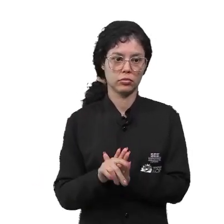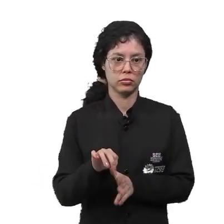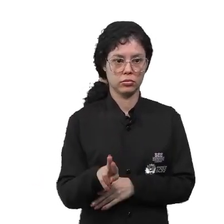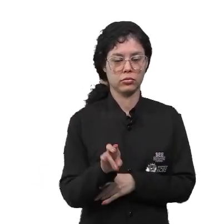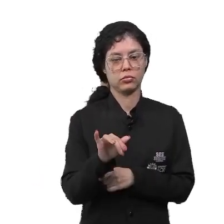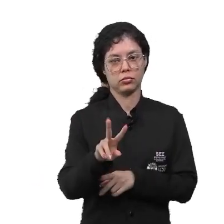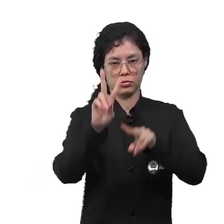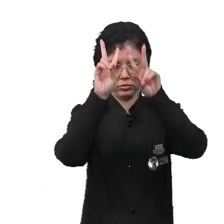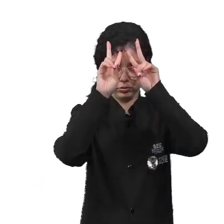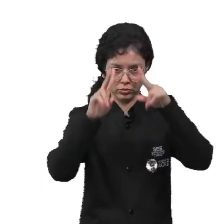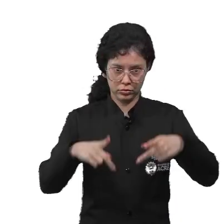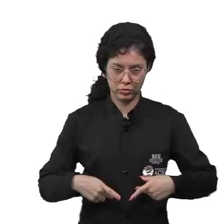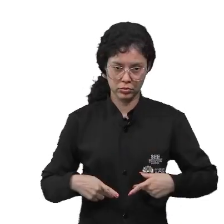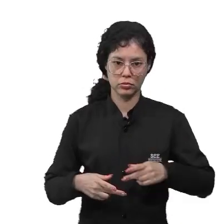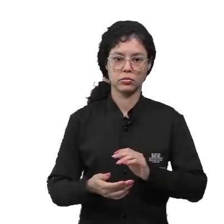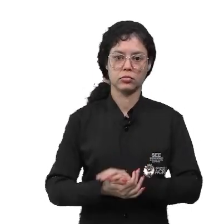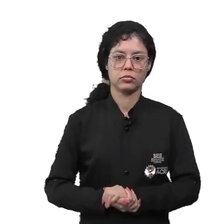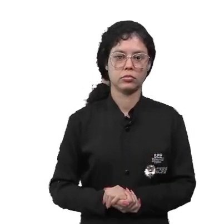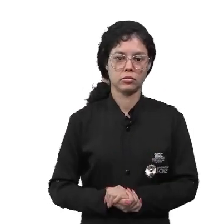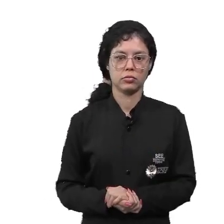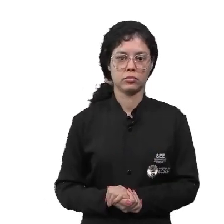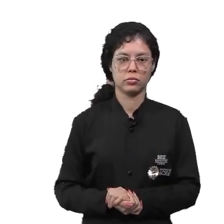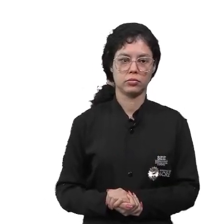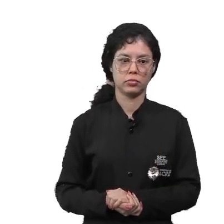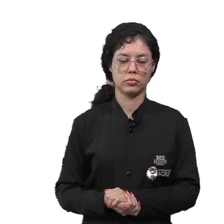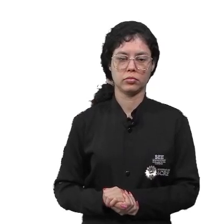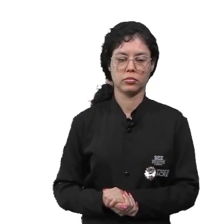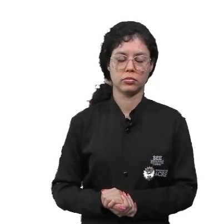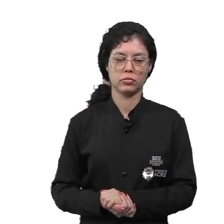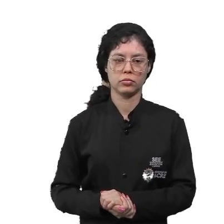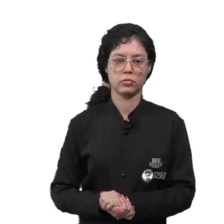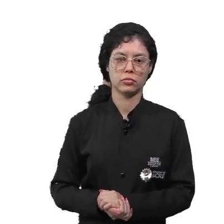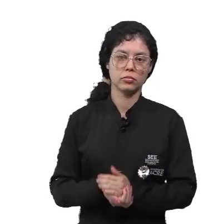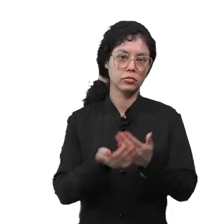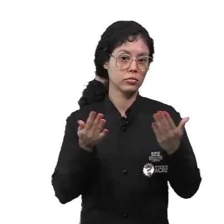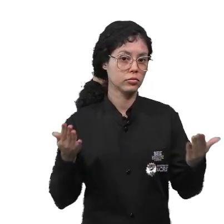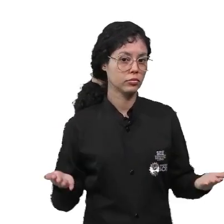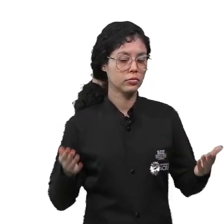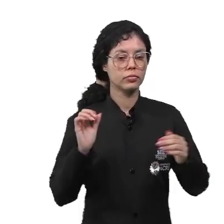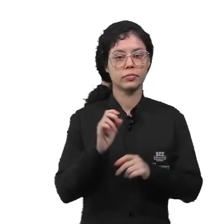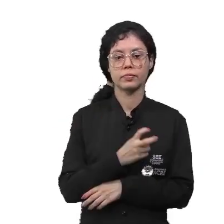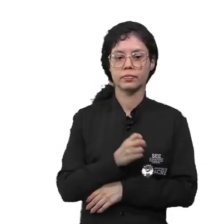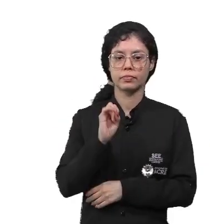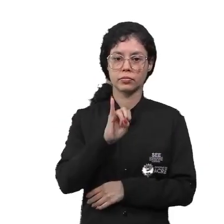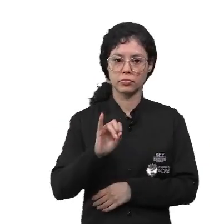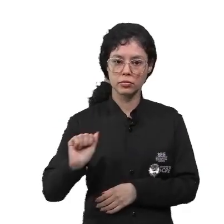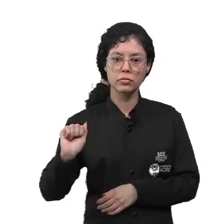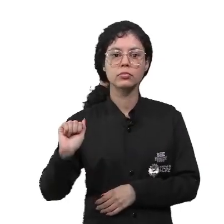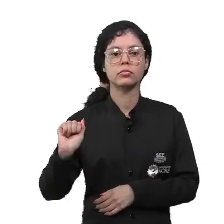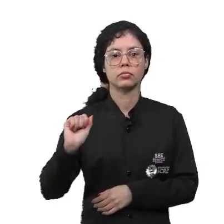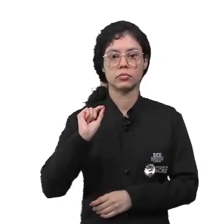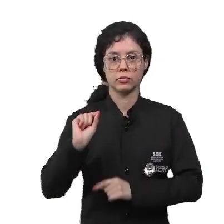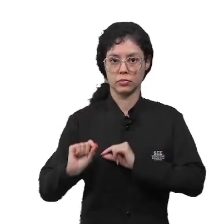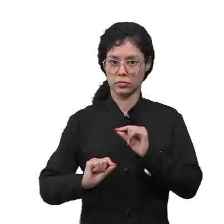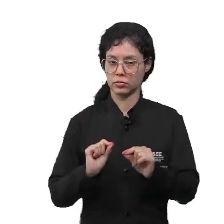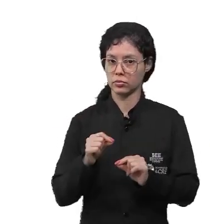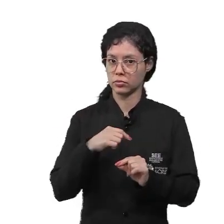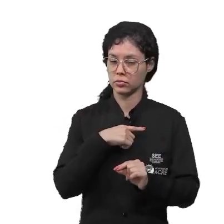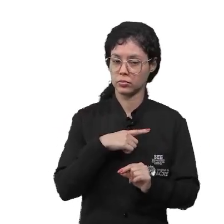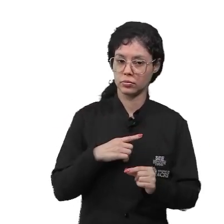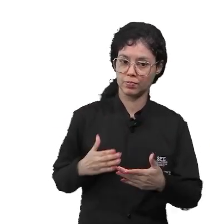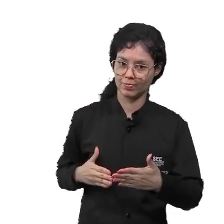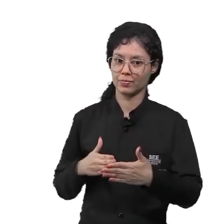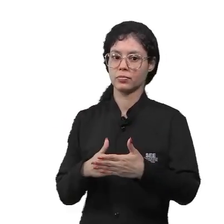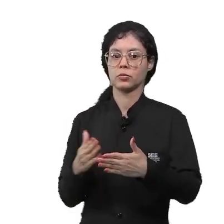privacidade, emprego, autonomia humana. Então, a inteligência artificial, ela se